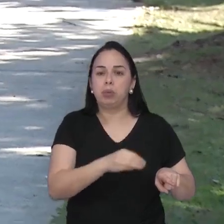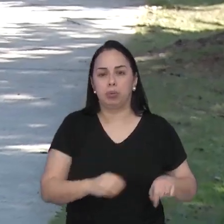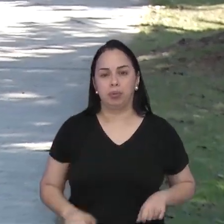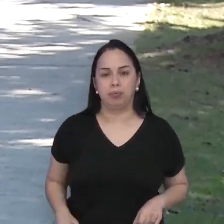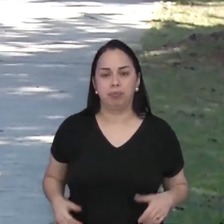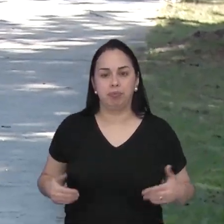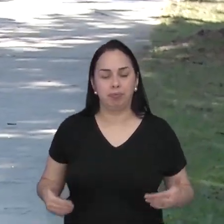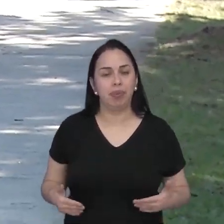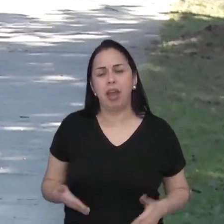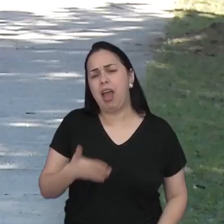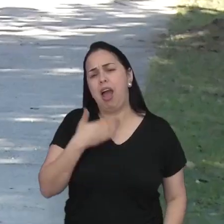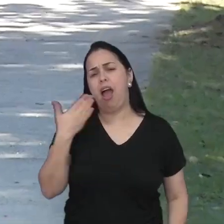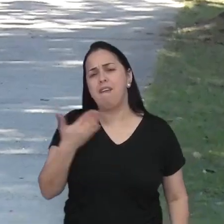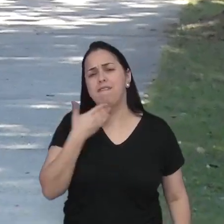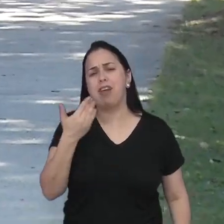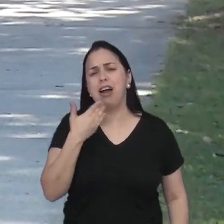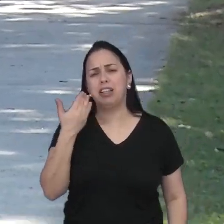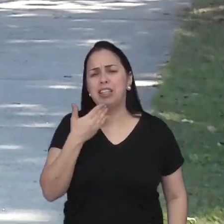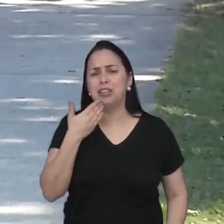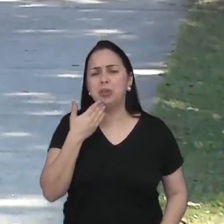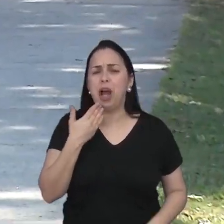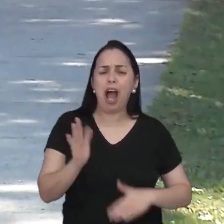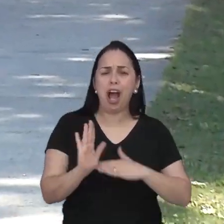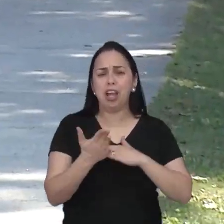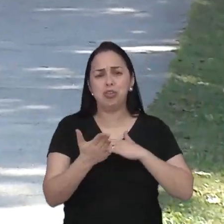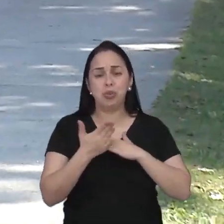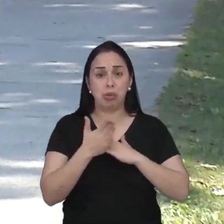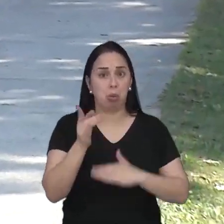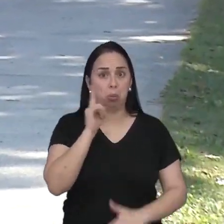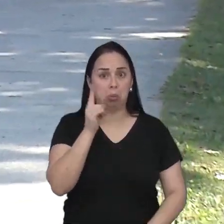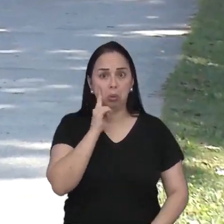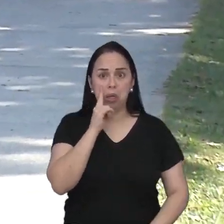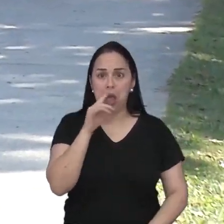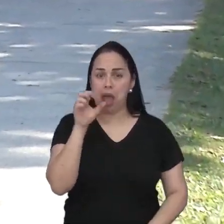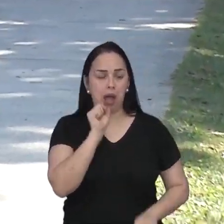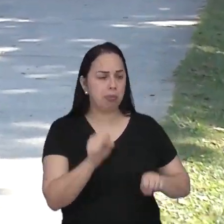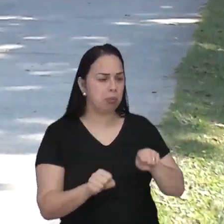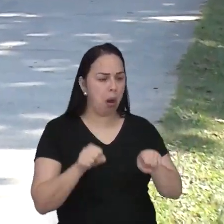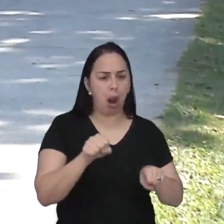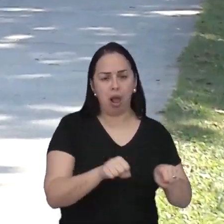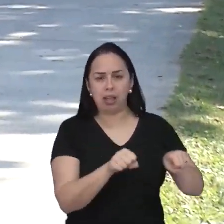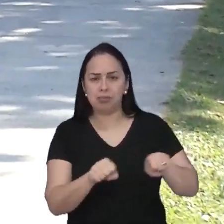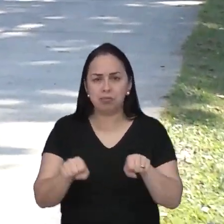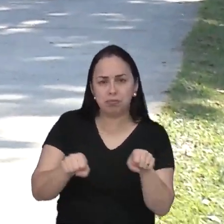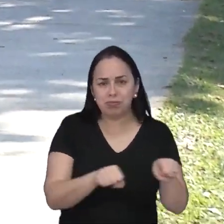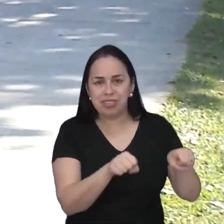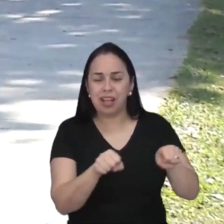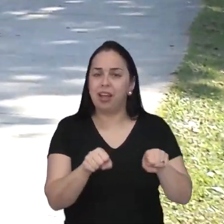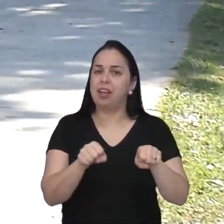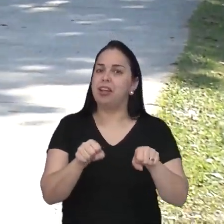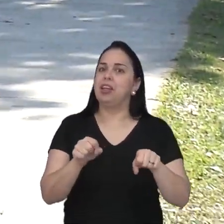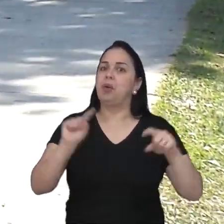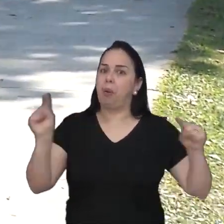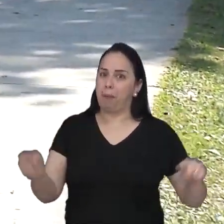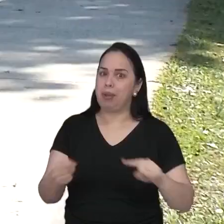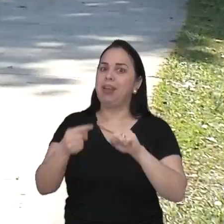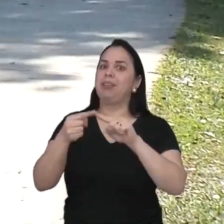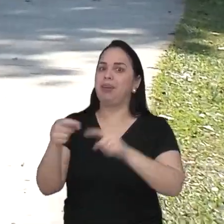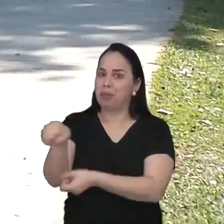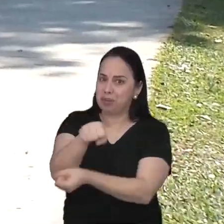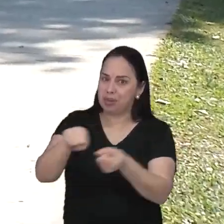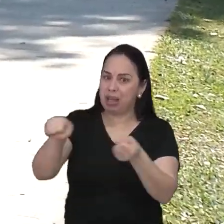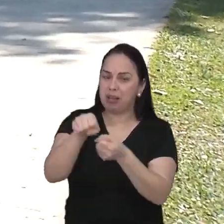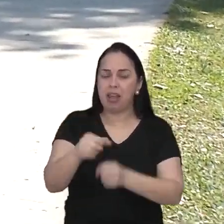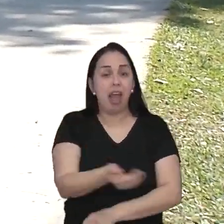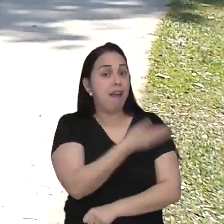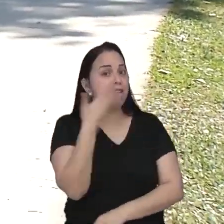A facilidade que esses equipamentos trouxeram para o nosso dia a dia é grande. É rápido, prático e ainda faz bem para o meio ambiente. Mesmo